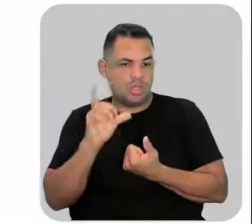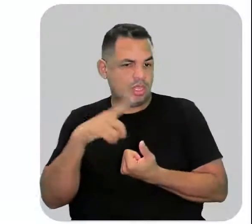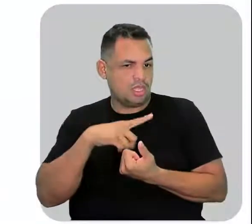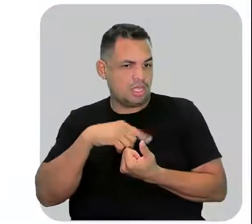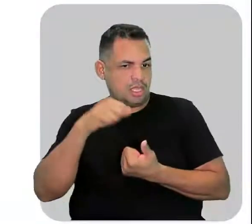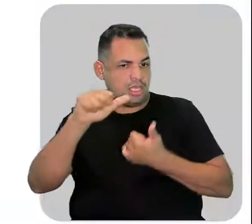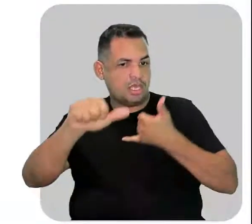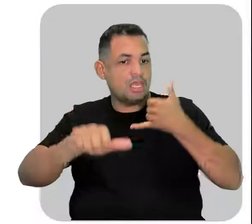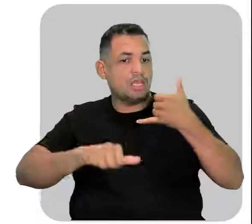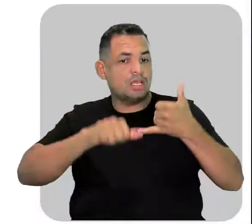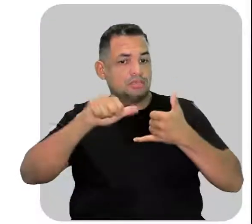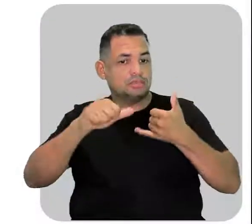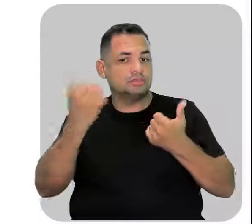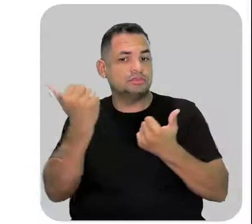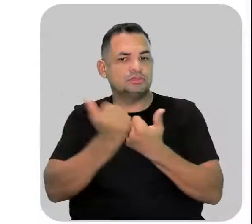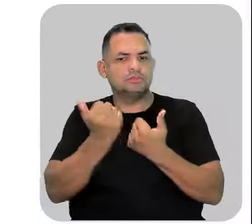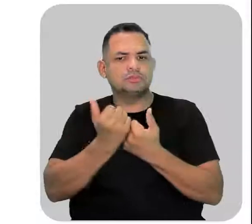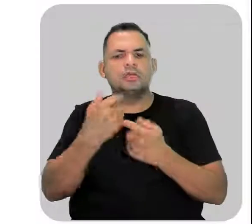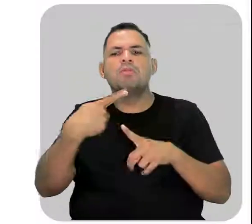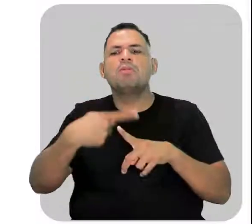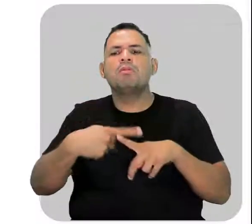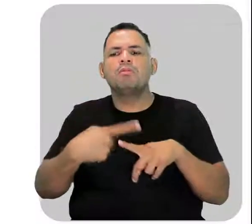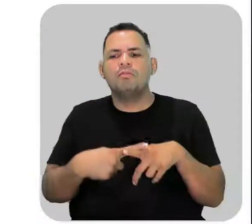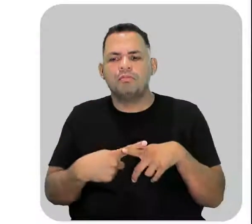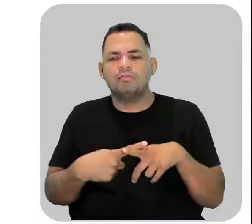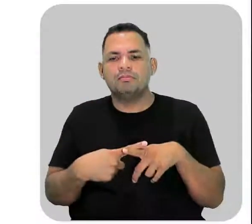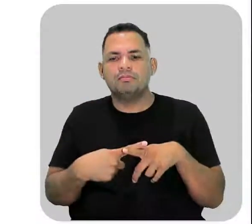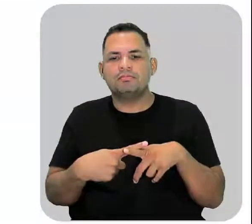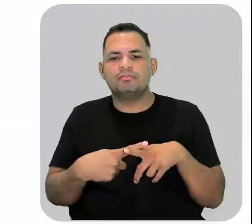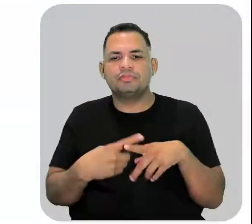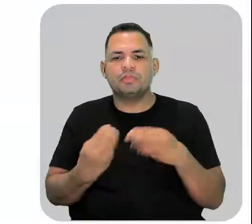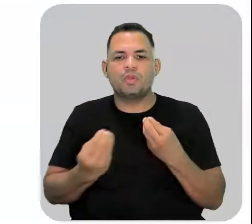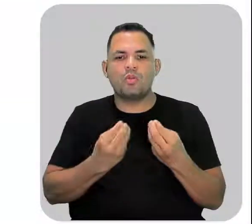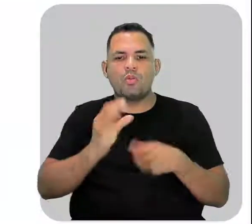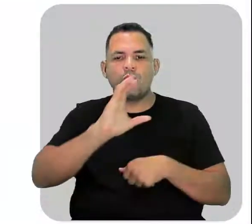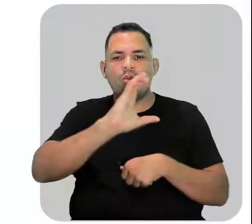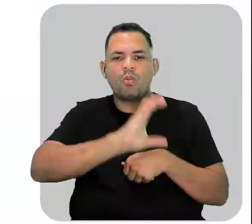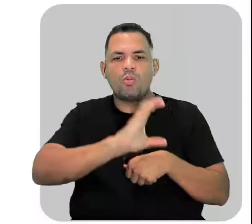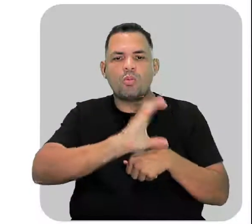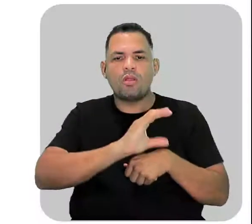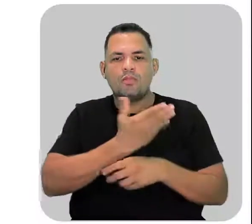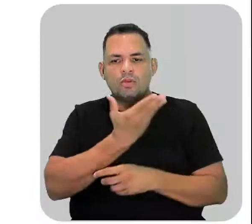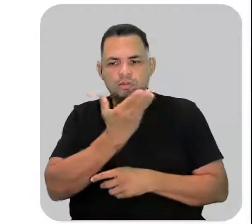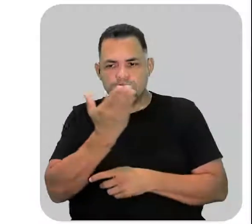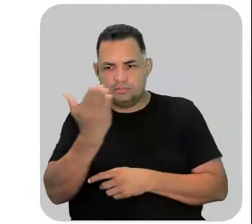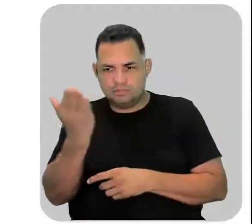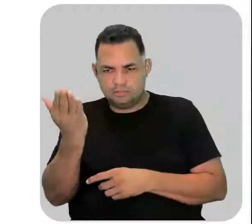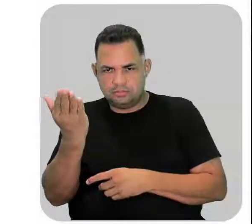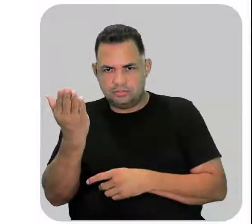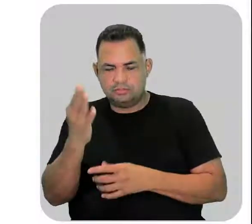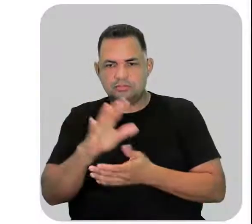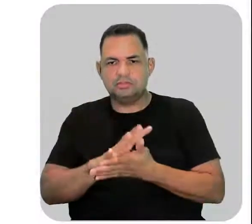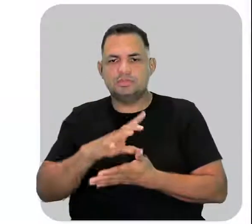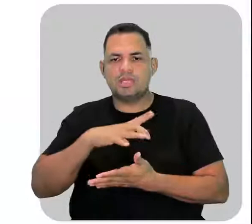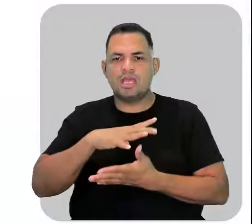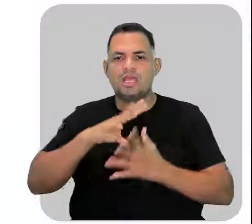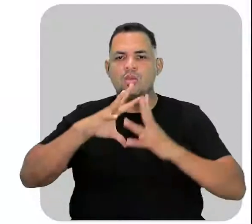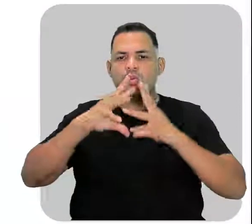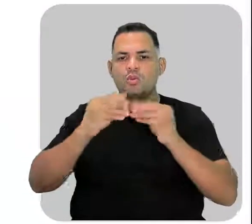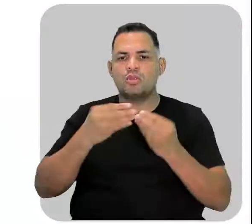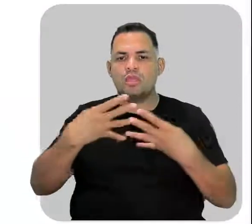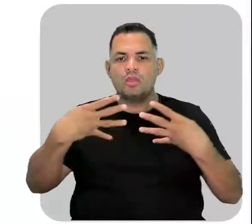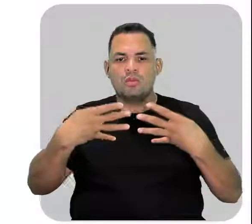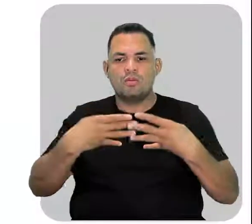substituição. Por que substituição? Como ele é um carbono saturado, ele já tem todas as